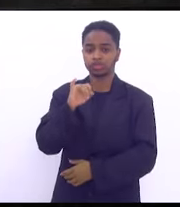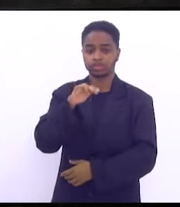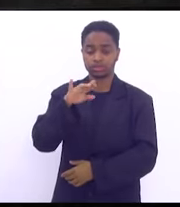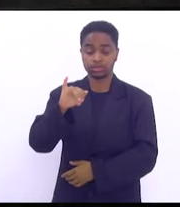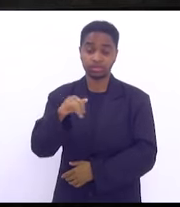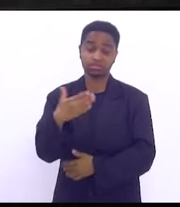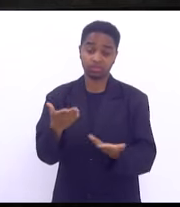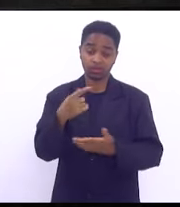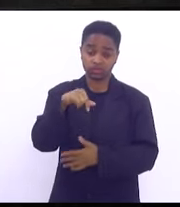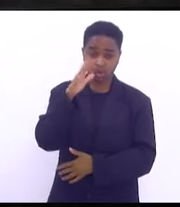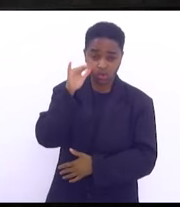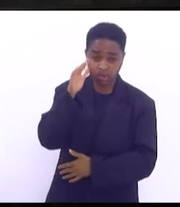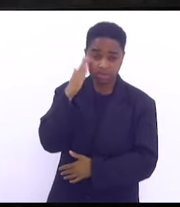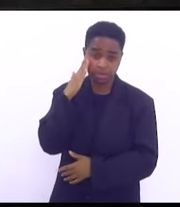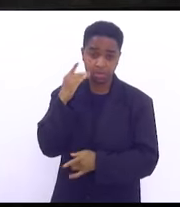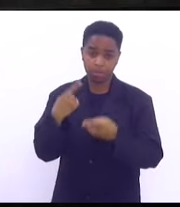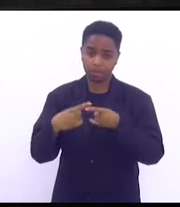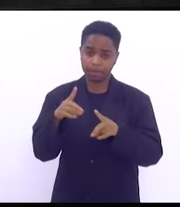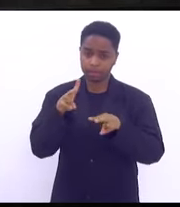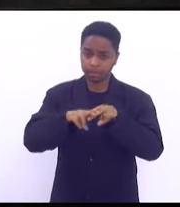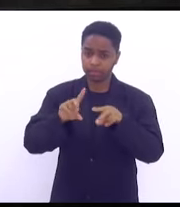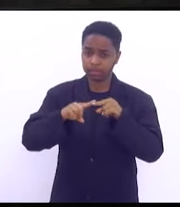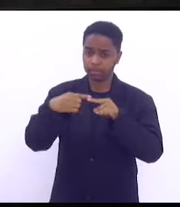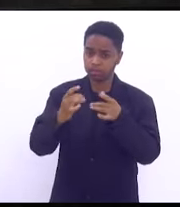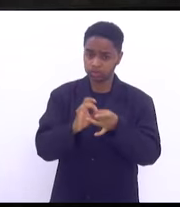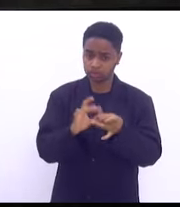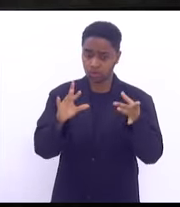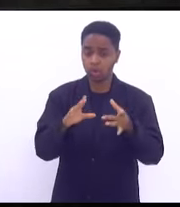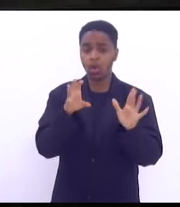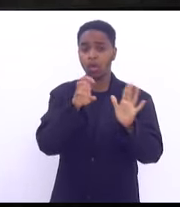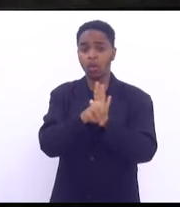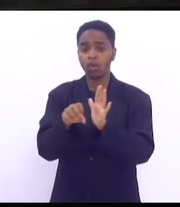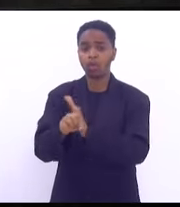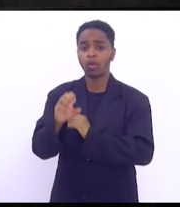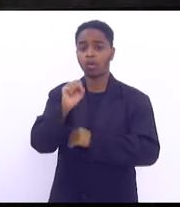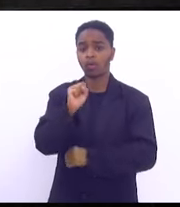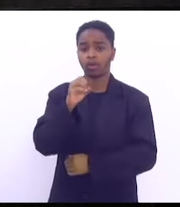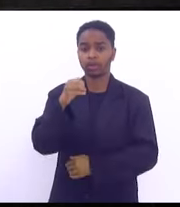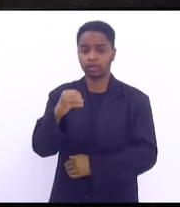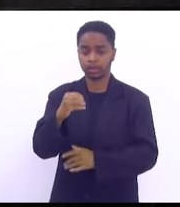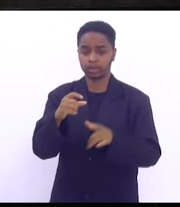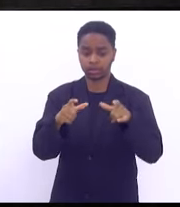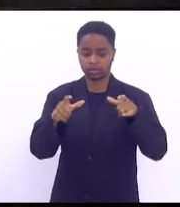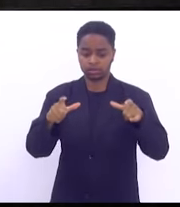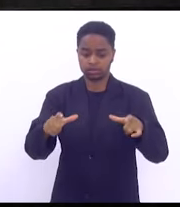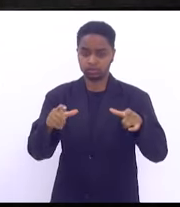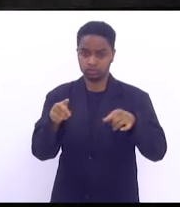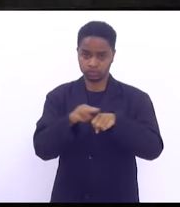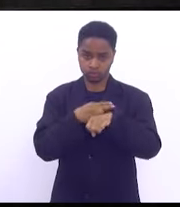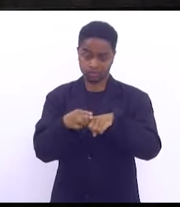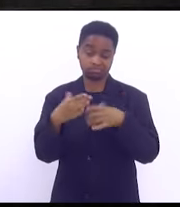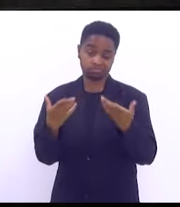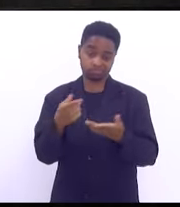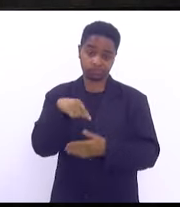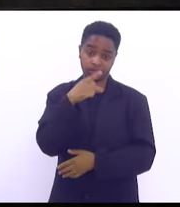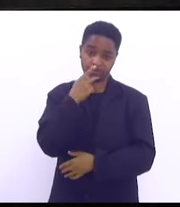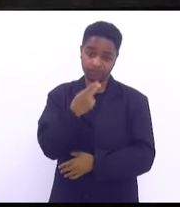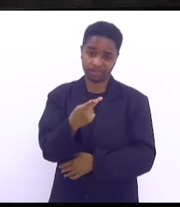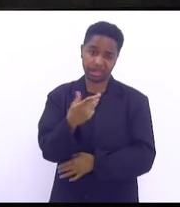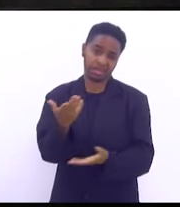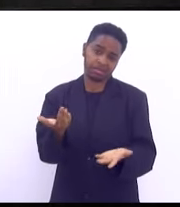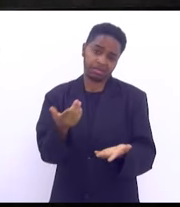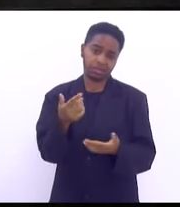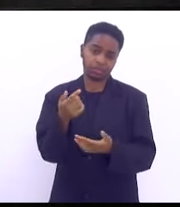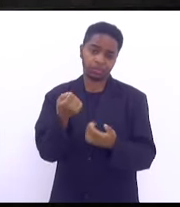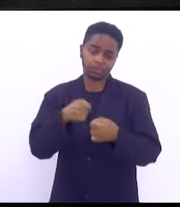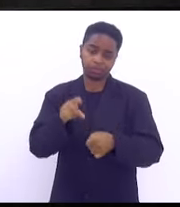foi preso, porquê que ele foi solto depois, ele roubou 80 barras de chocolate, né? Aí você fala assim, pô, Índia, ele não tem que